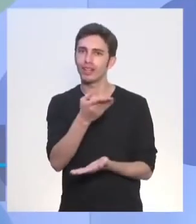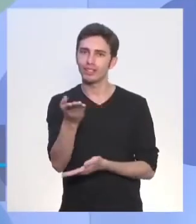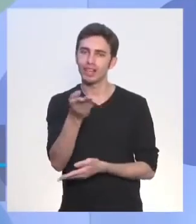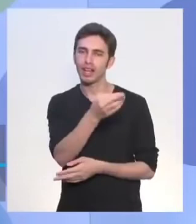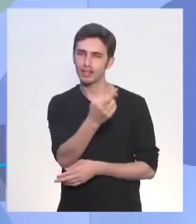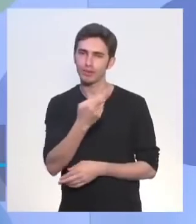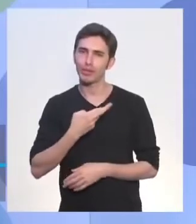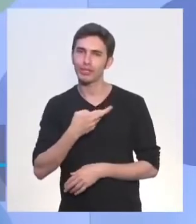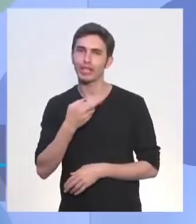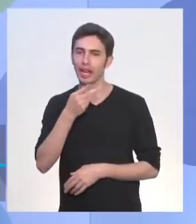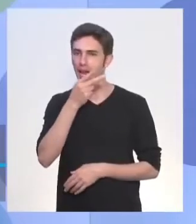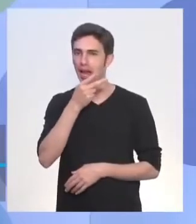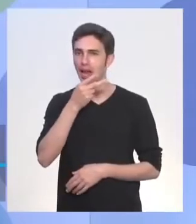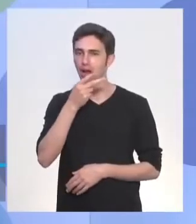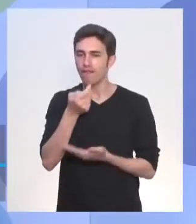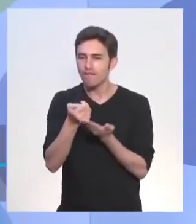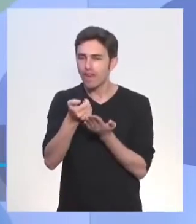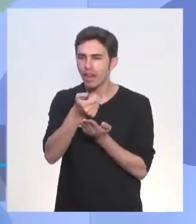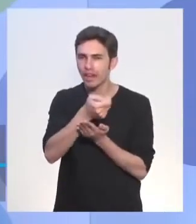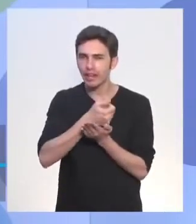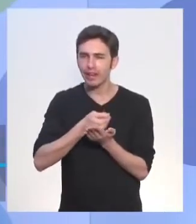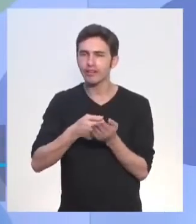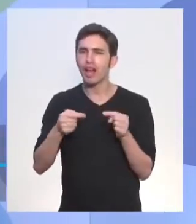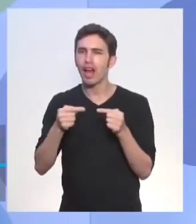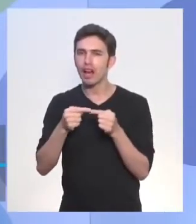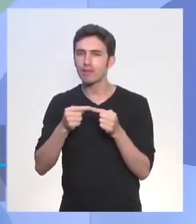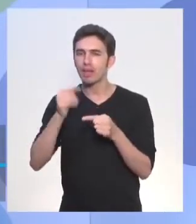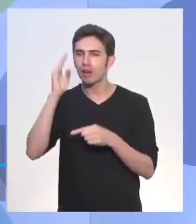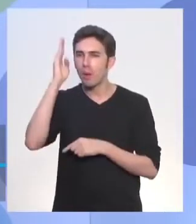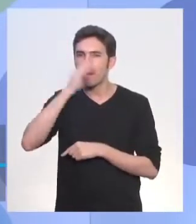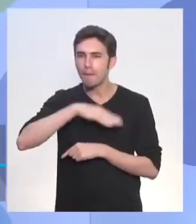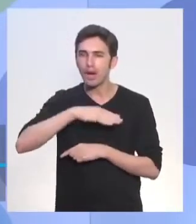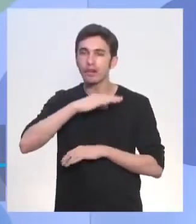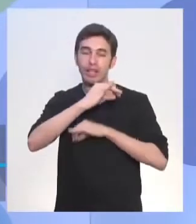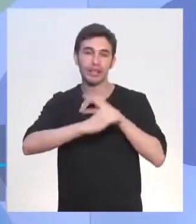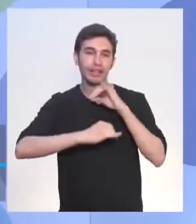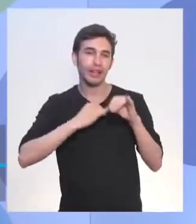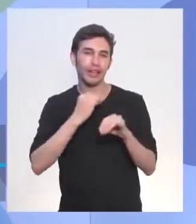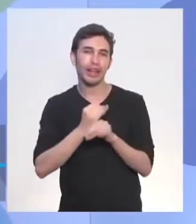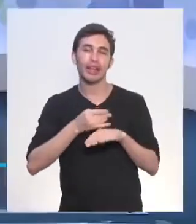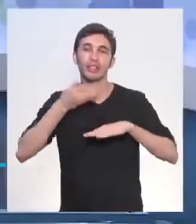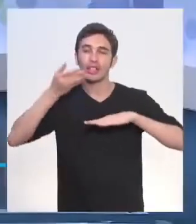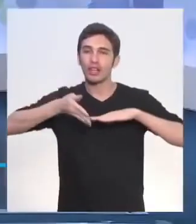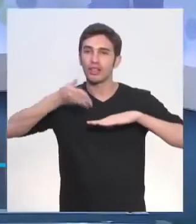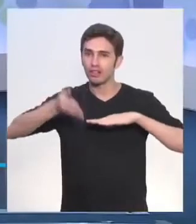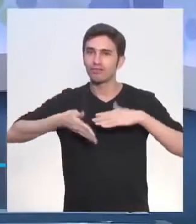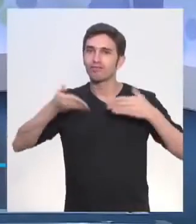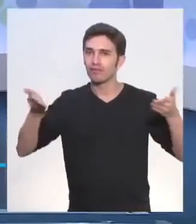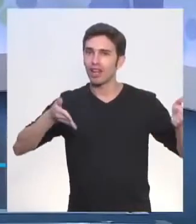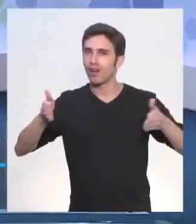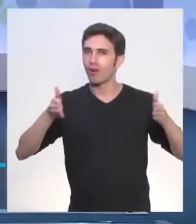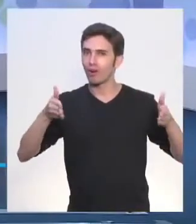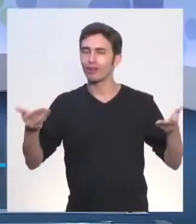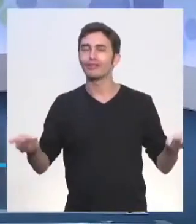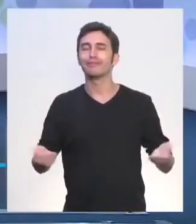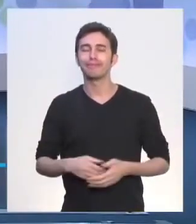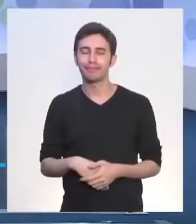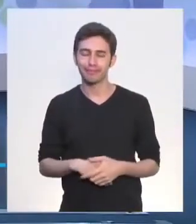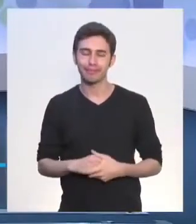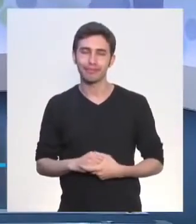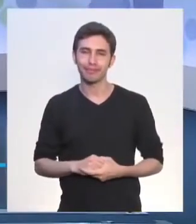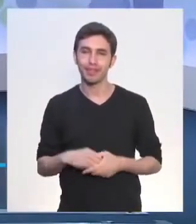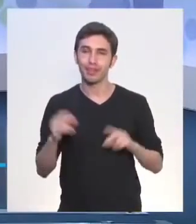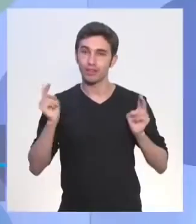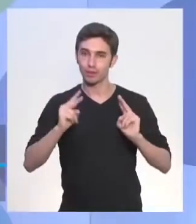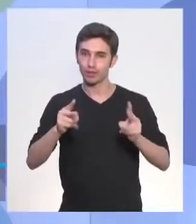talvez, da internet, né? Do meio de comunicação da internet, talvez seja o grande mal do momento, né, Pro? Sim. Vamos